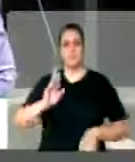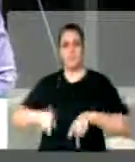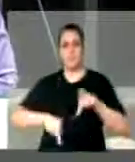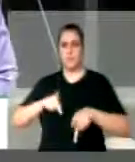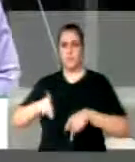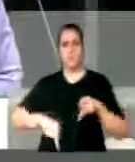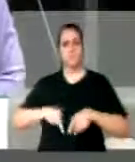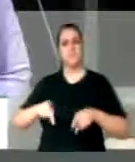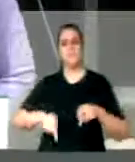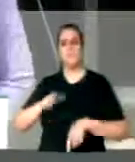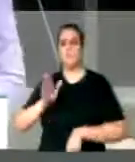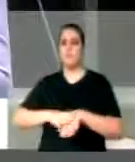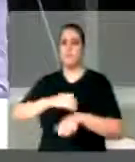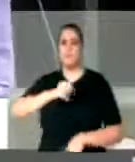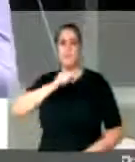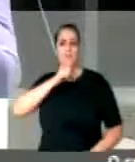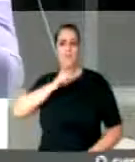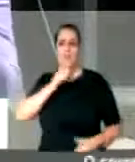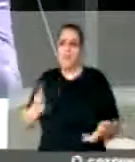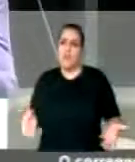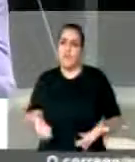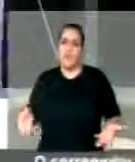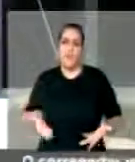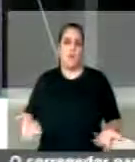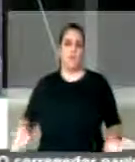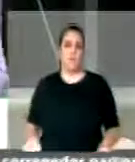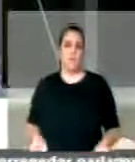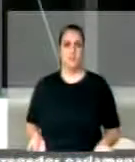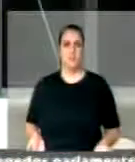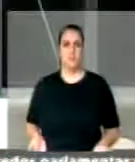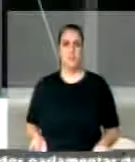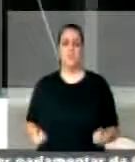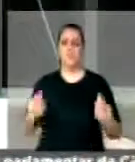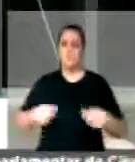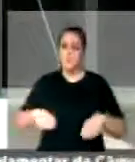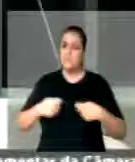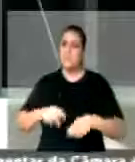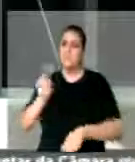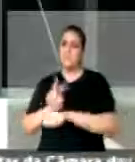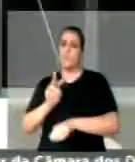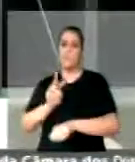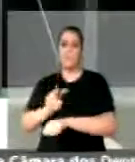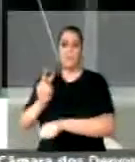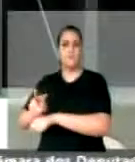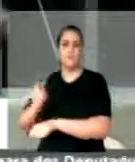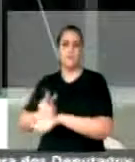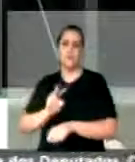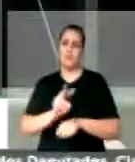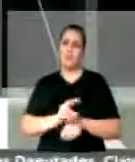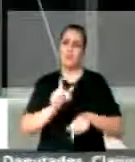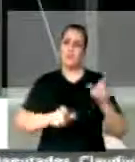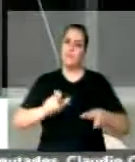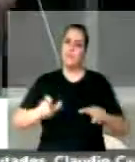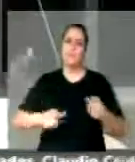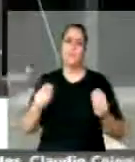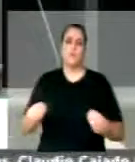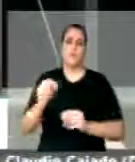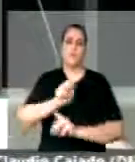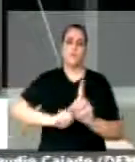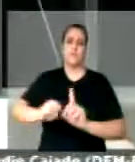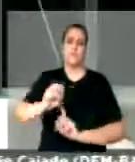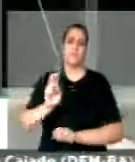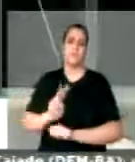Brasil envelhece, é preciso ter a proteção social para este país. E como vamos dar